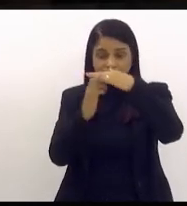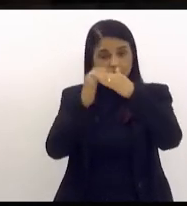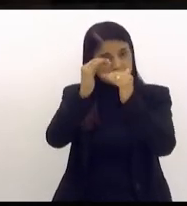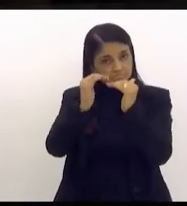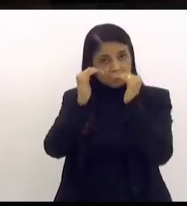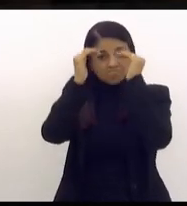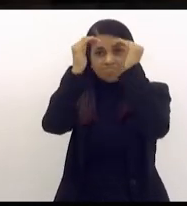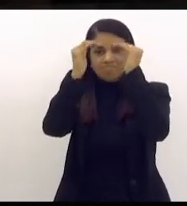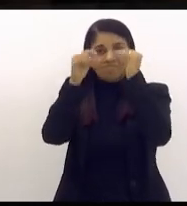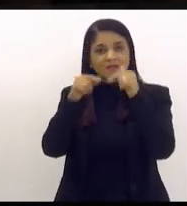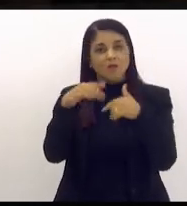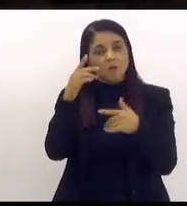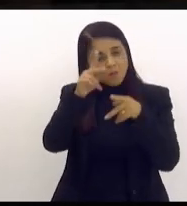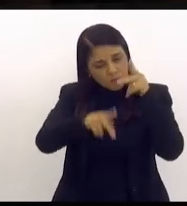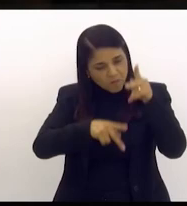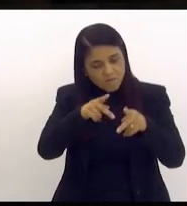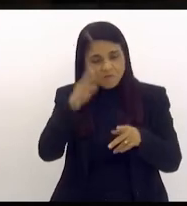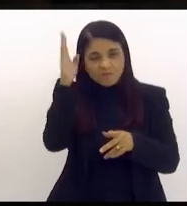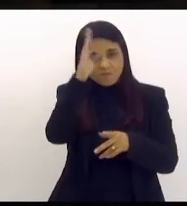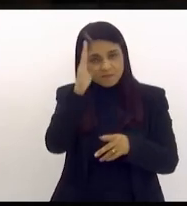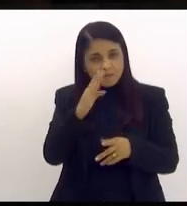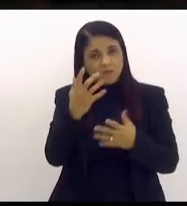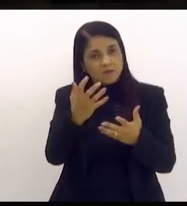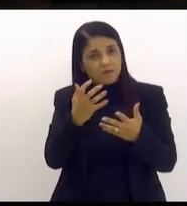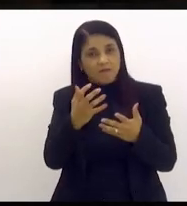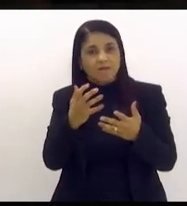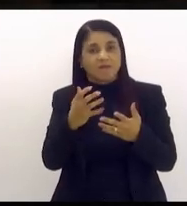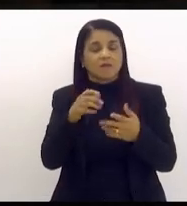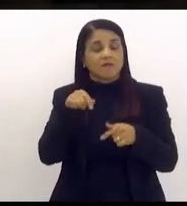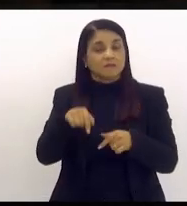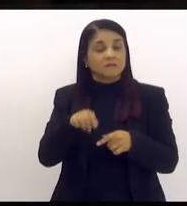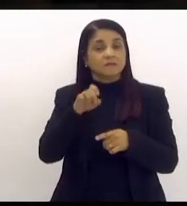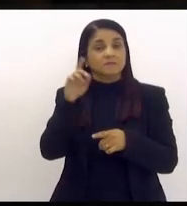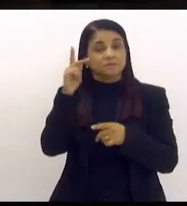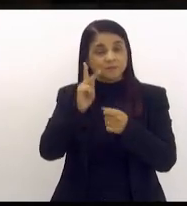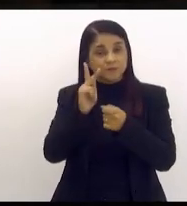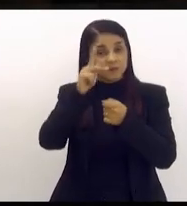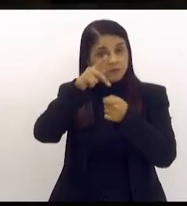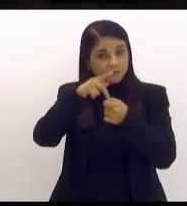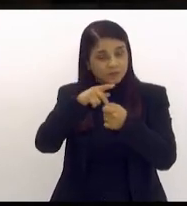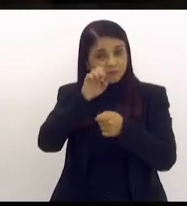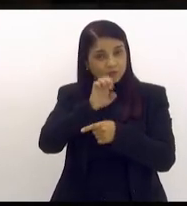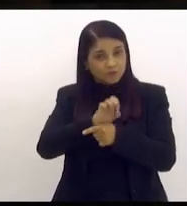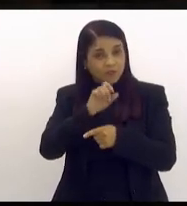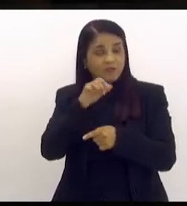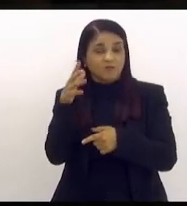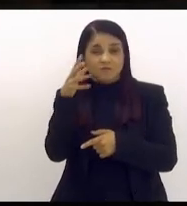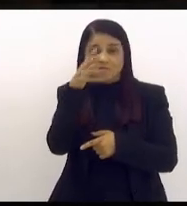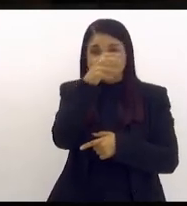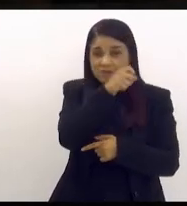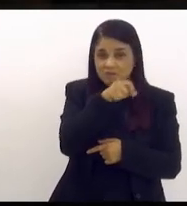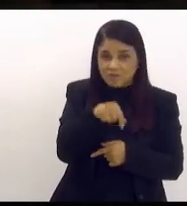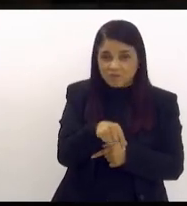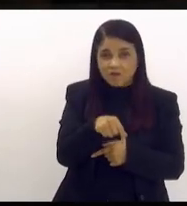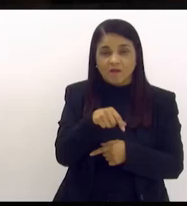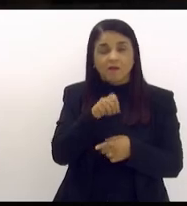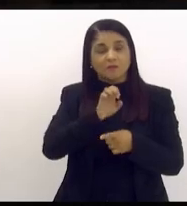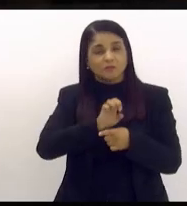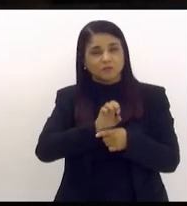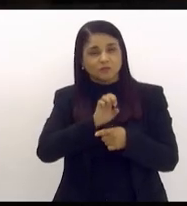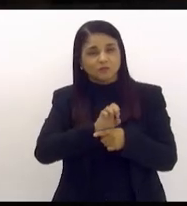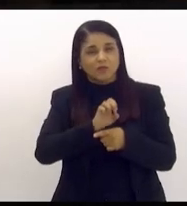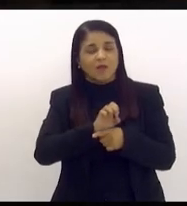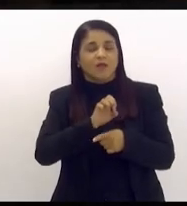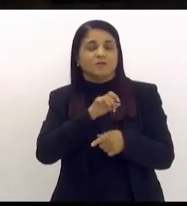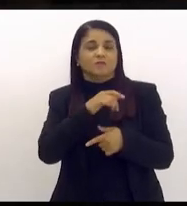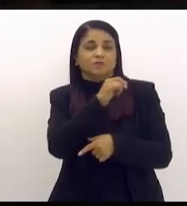isso que o povo brasileiro quer a Petrobras vem para Estado do Rio de Janeiro ser a mãe que vai salvar o estado caótico